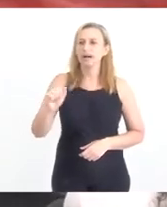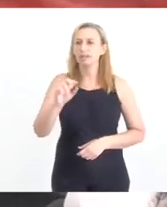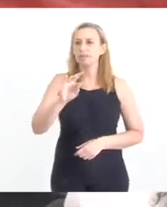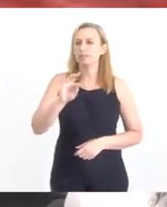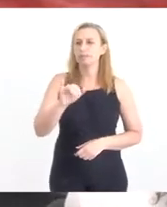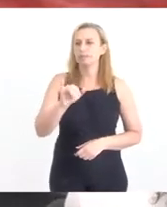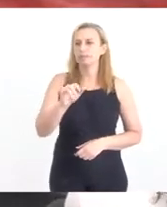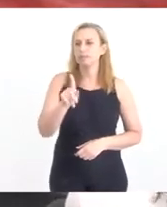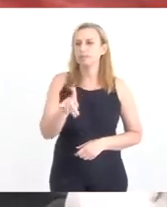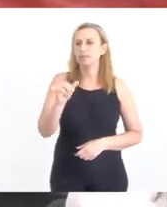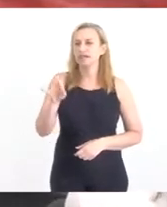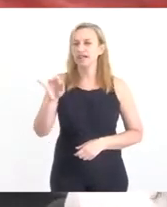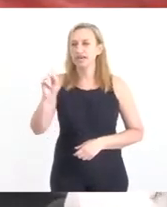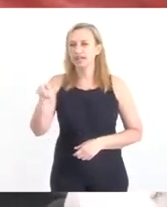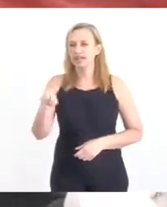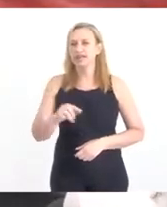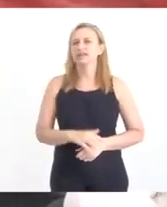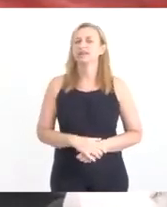a